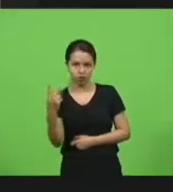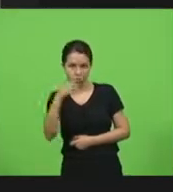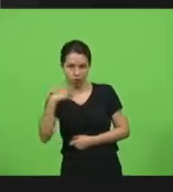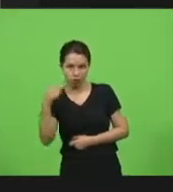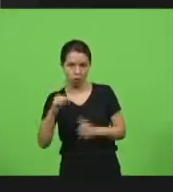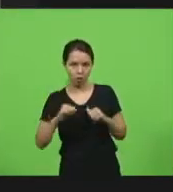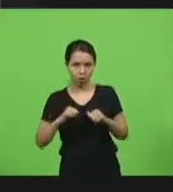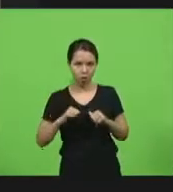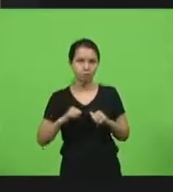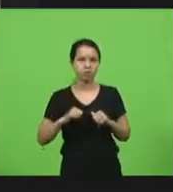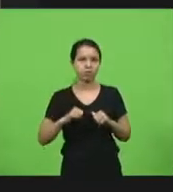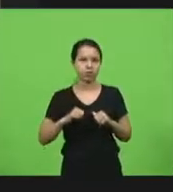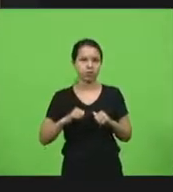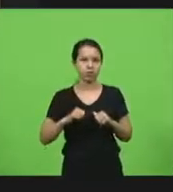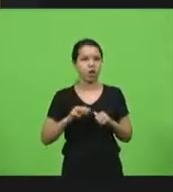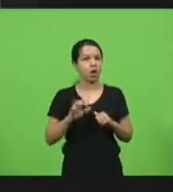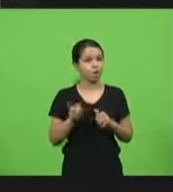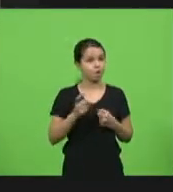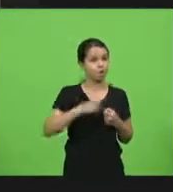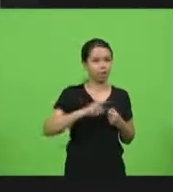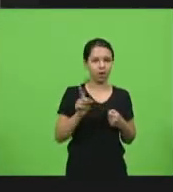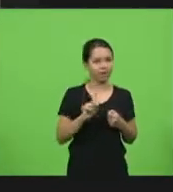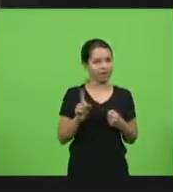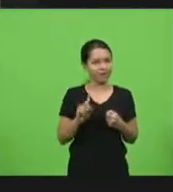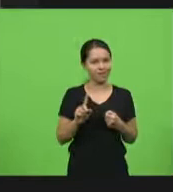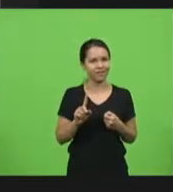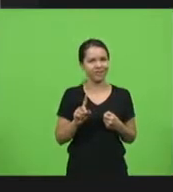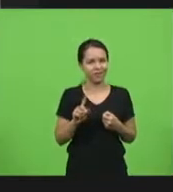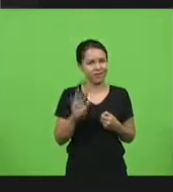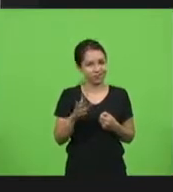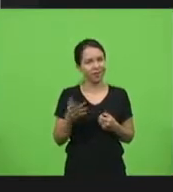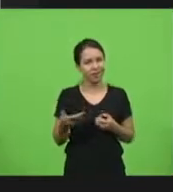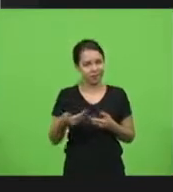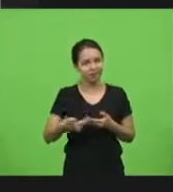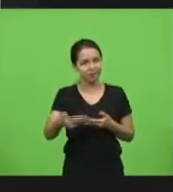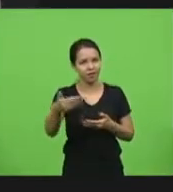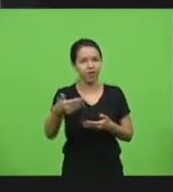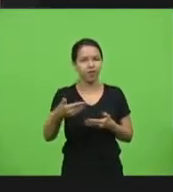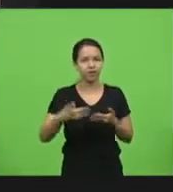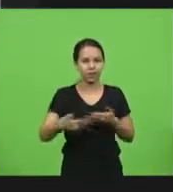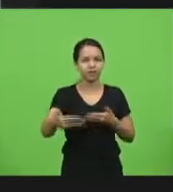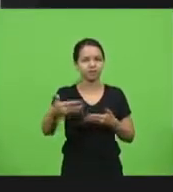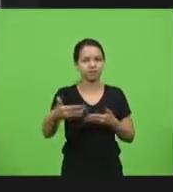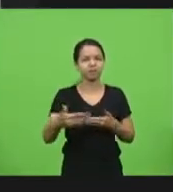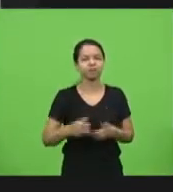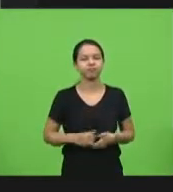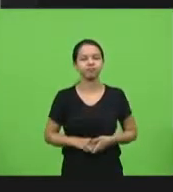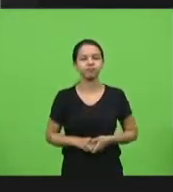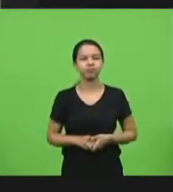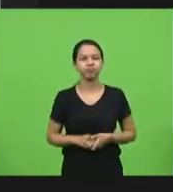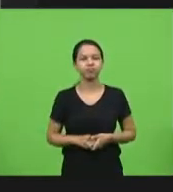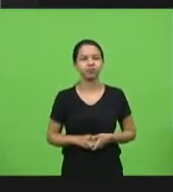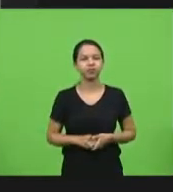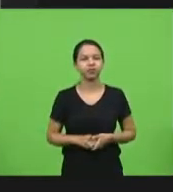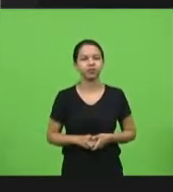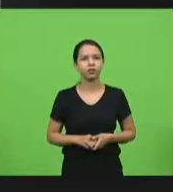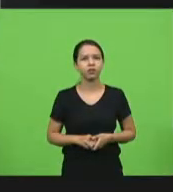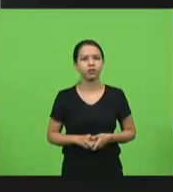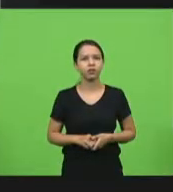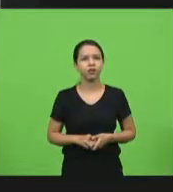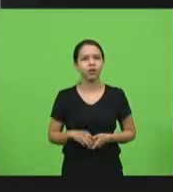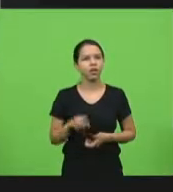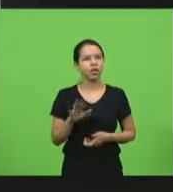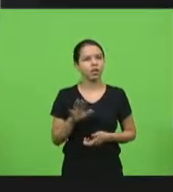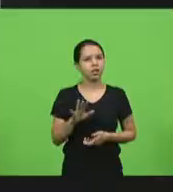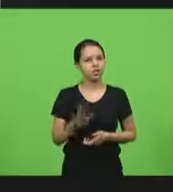Não é voltará, deputado, ela nunca foi, mas ela vai passar a ser. Perfeito, perfeito. Vai passar a ser. Obrigado. Sobre isso, e quanto à sua